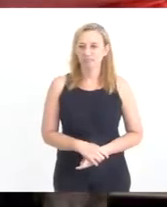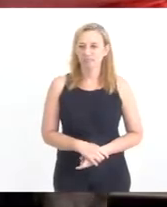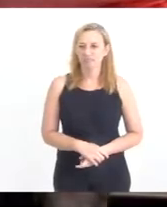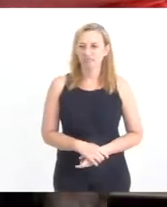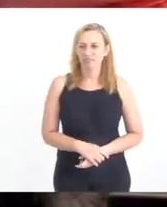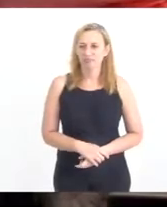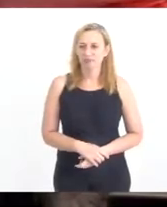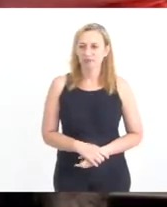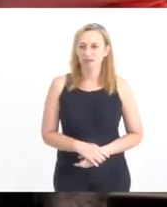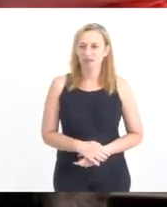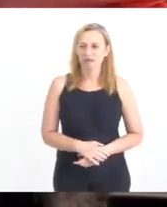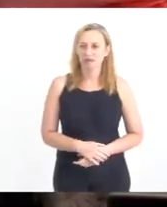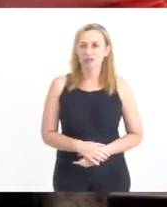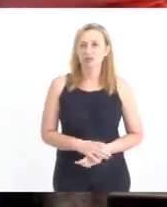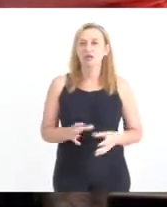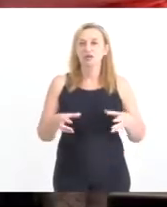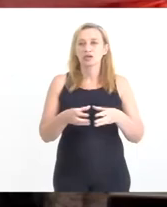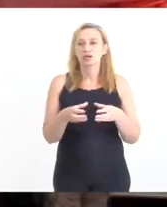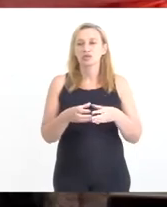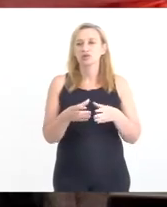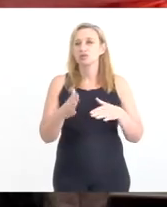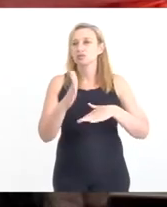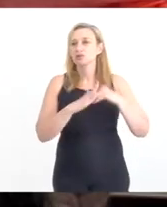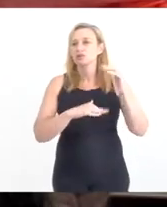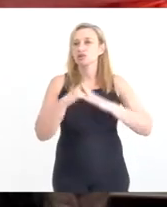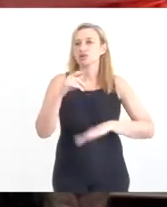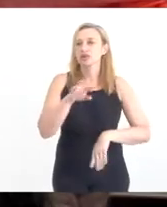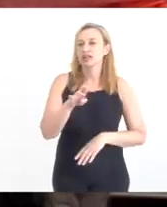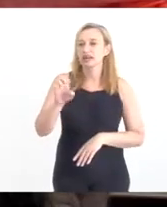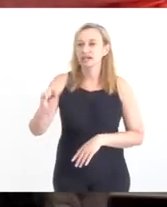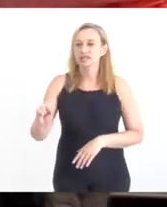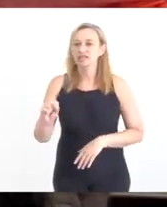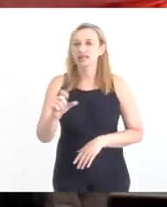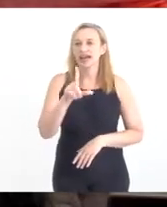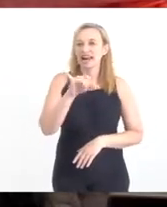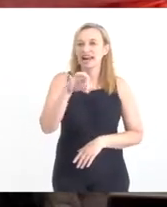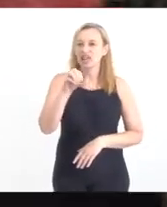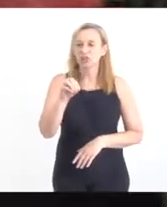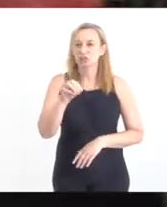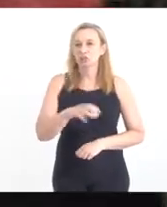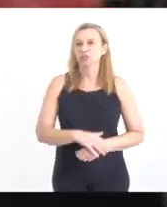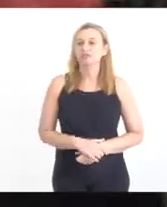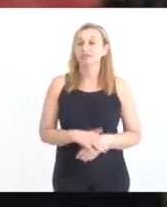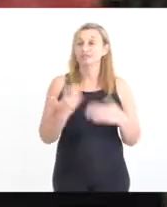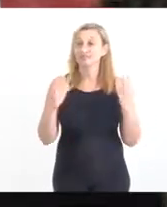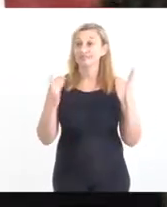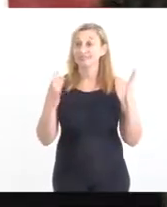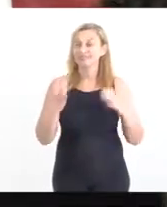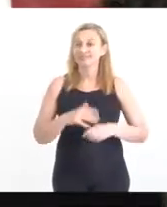a equipe de profissionais do creas Arlindo Rodrigues